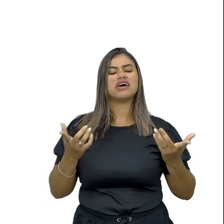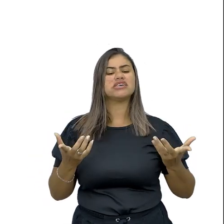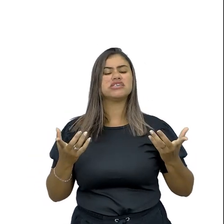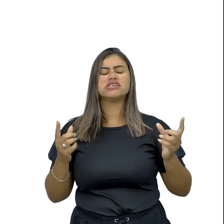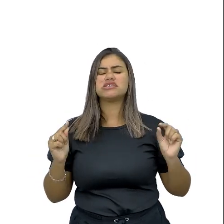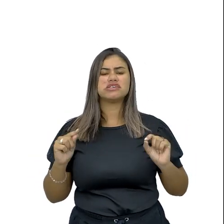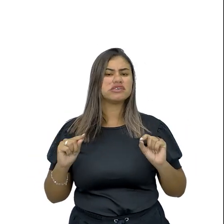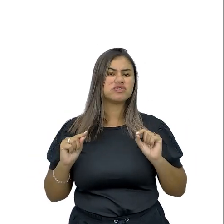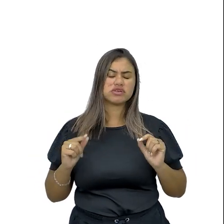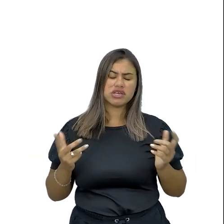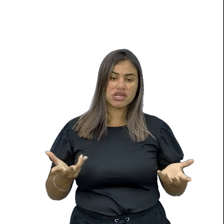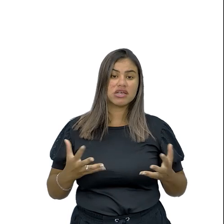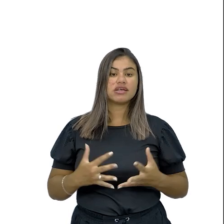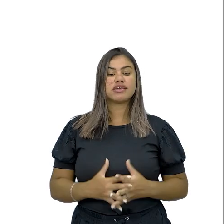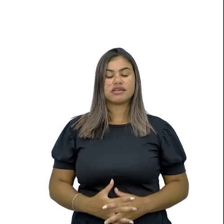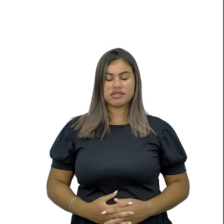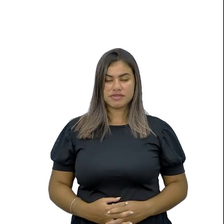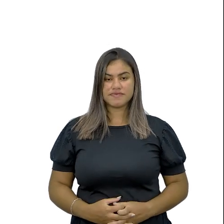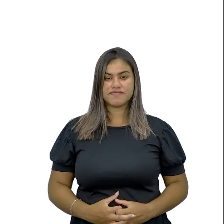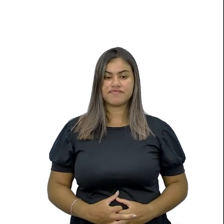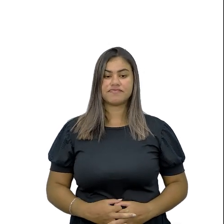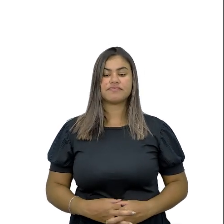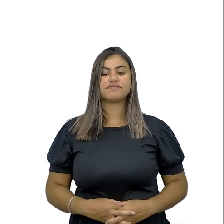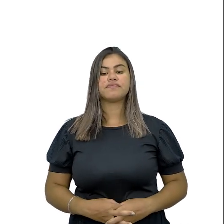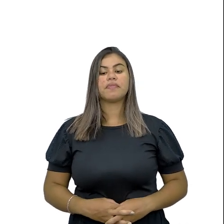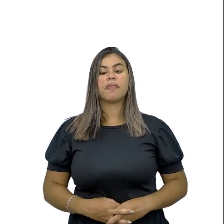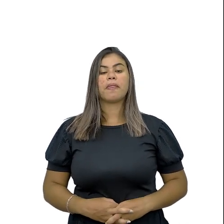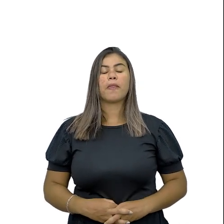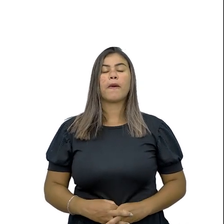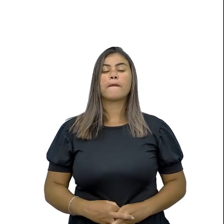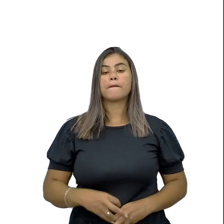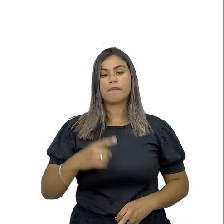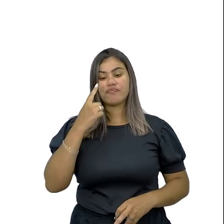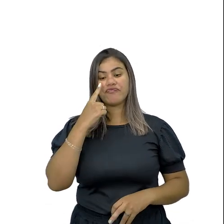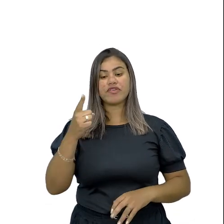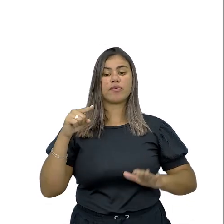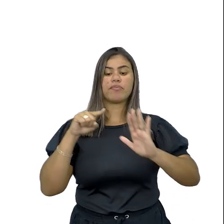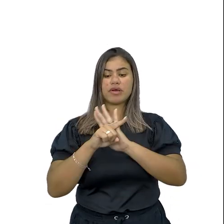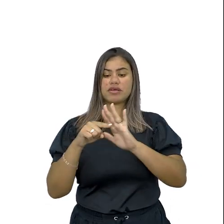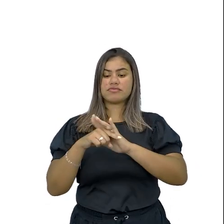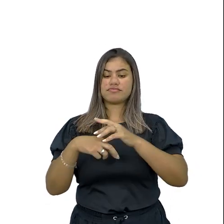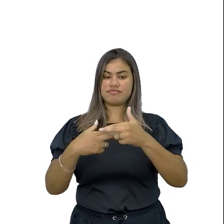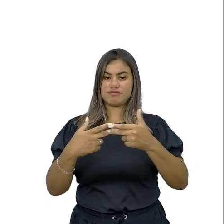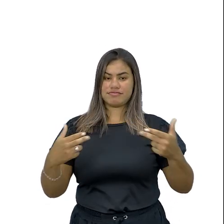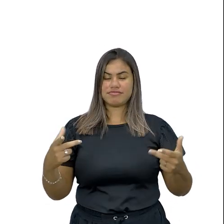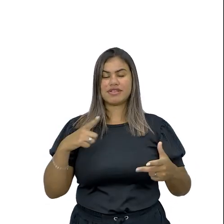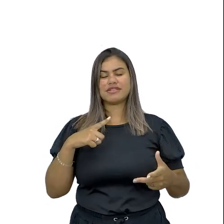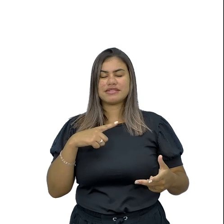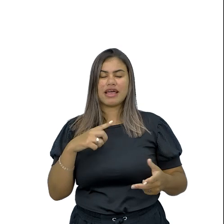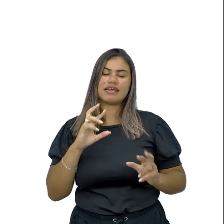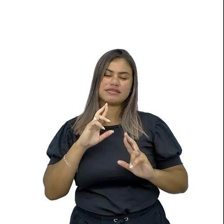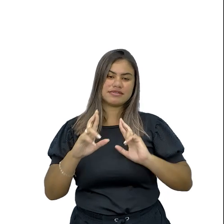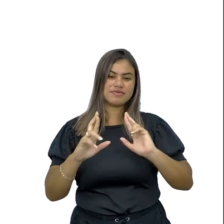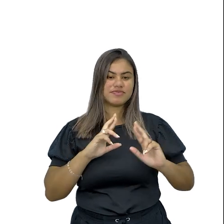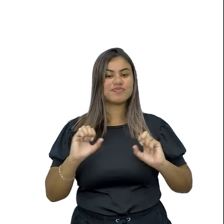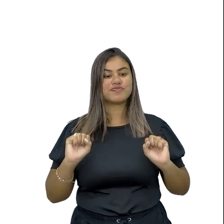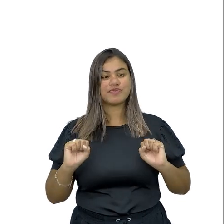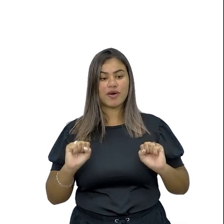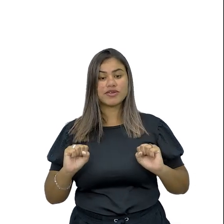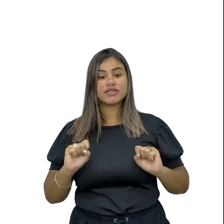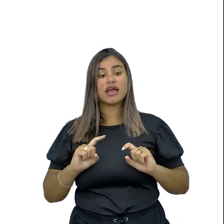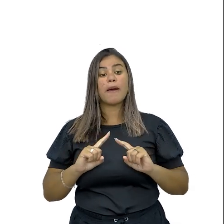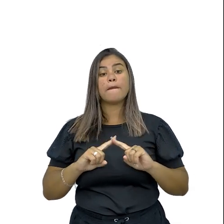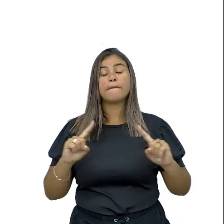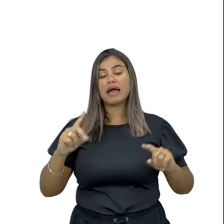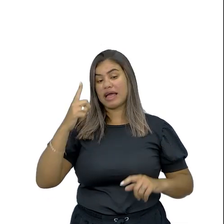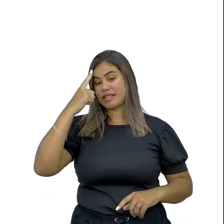quê? Então vejam que as perguntas são das mais diversas, né? E a ideia não é responder cada uma delas, mas a ideia é